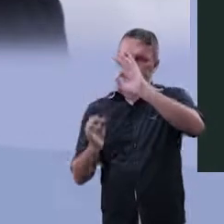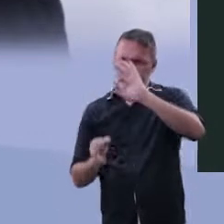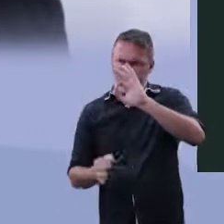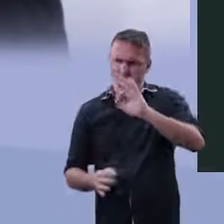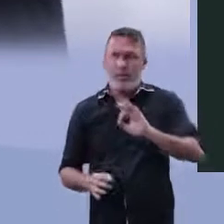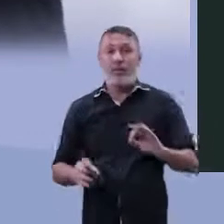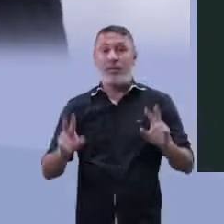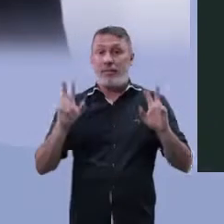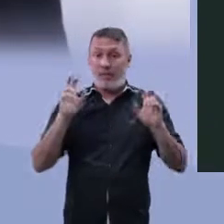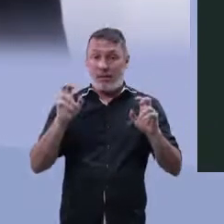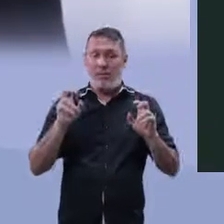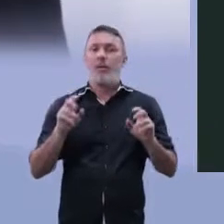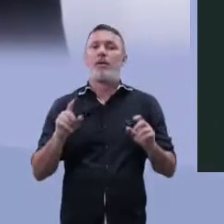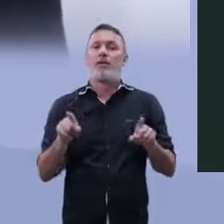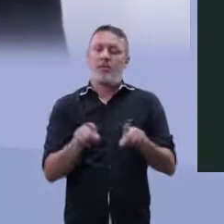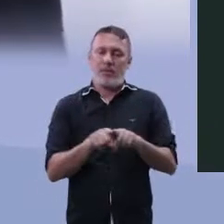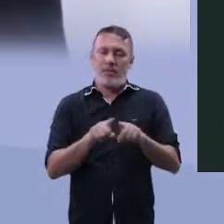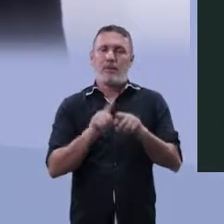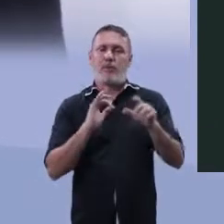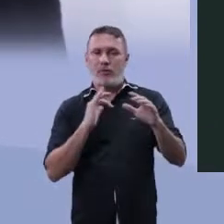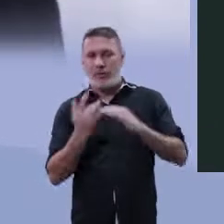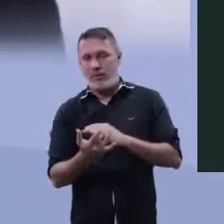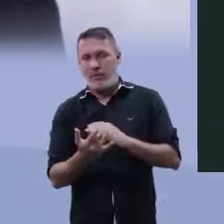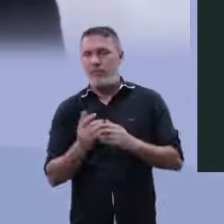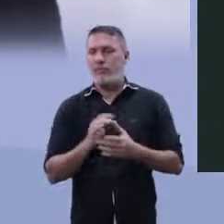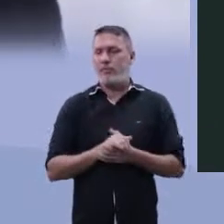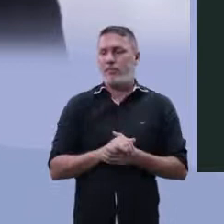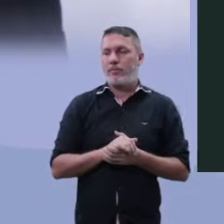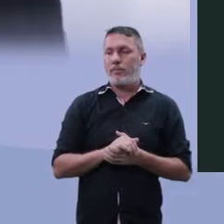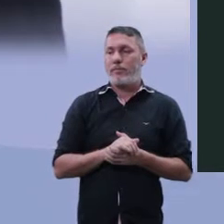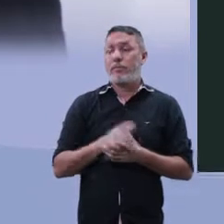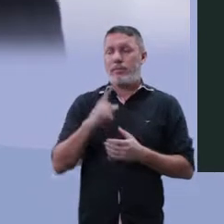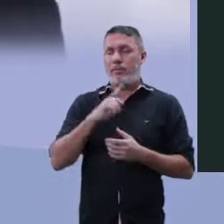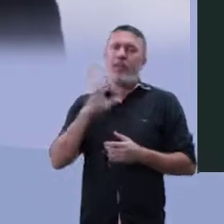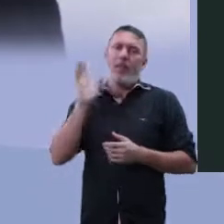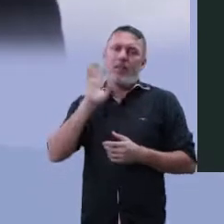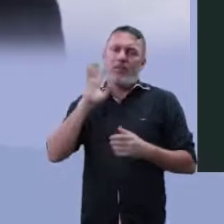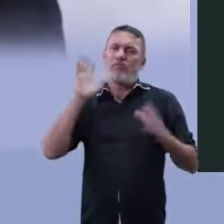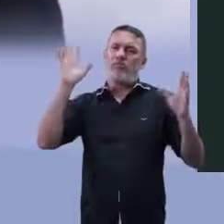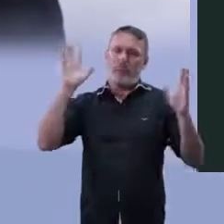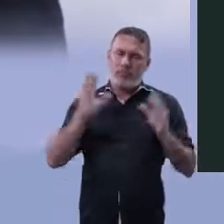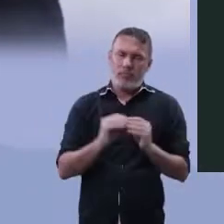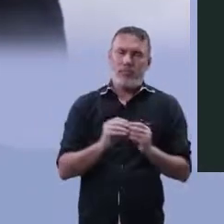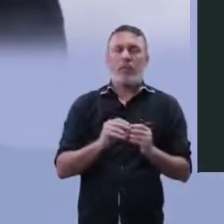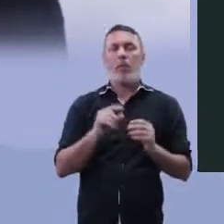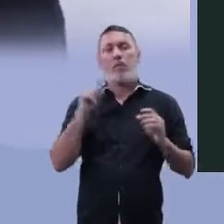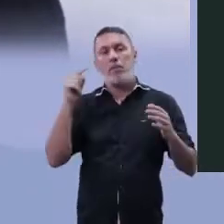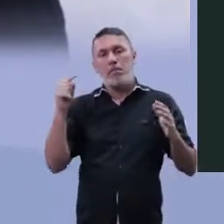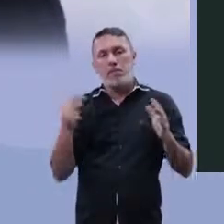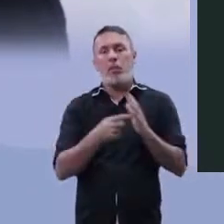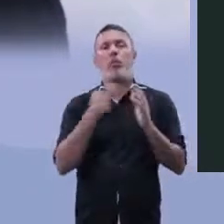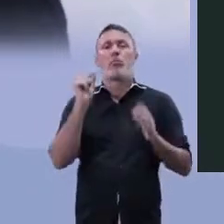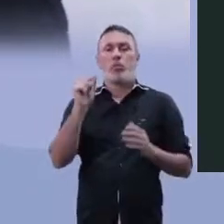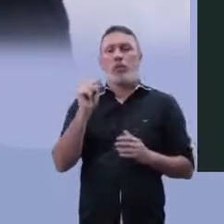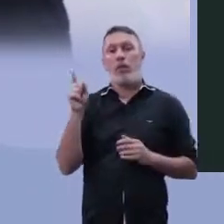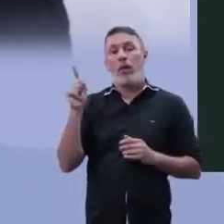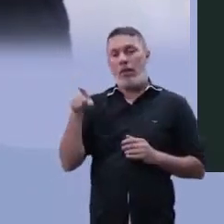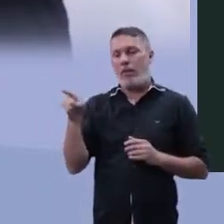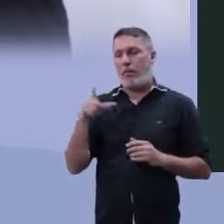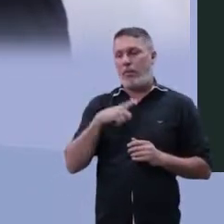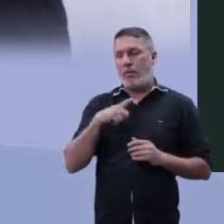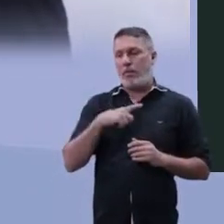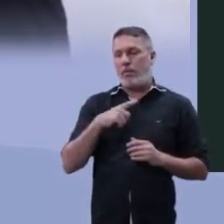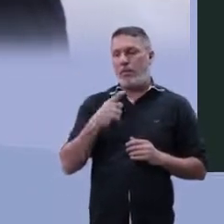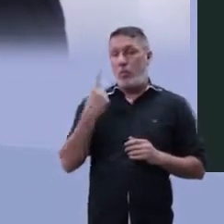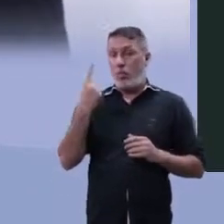né, que vai tratar exatamente das redes sociais, e aí tem uma definição bastante legal, que a gente vê o seguinte, né?